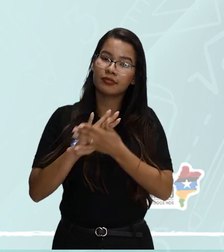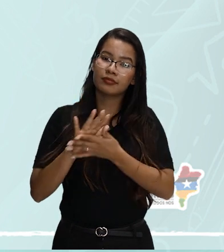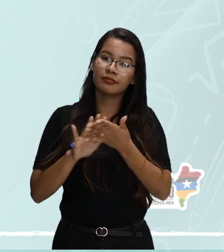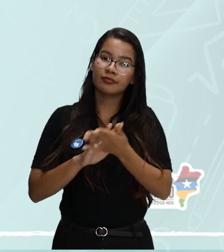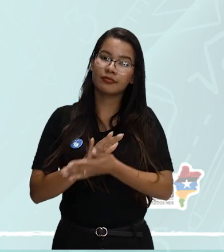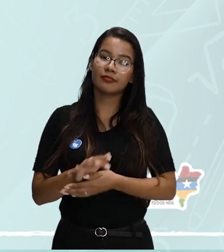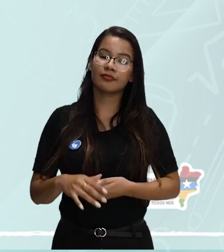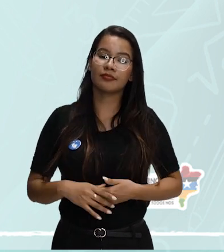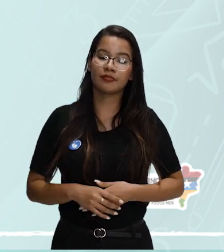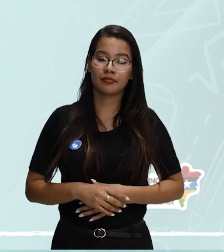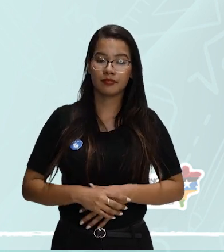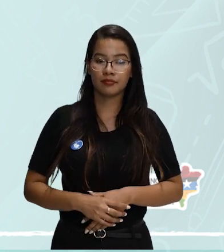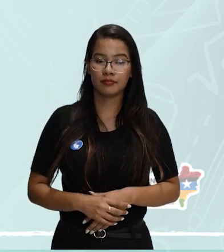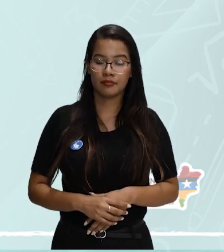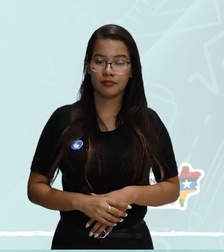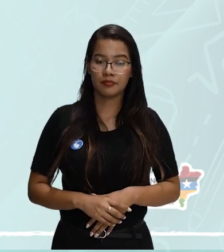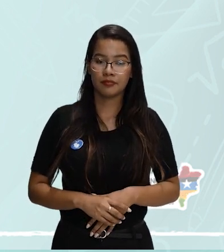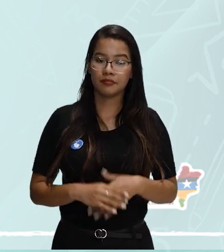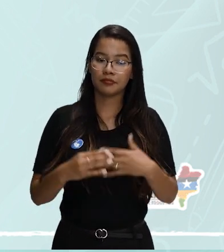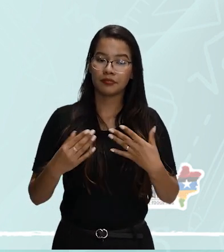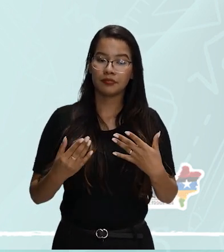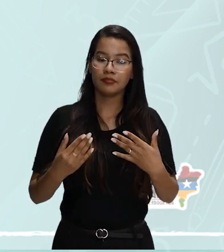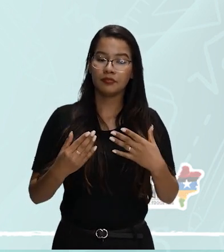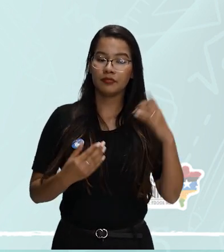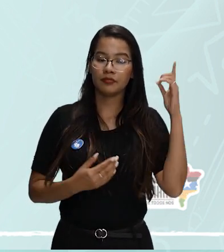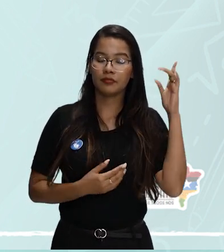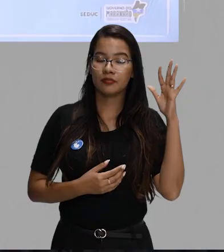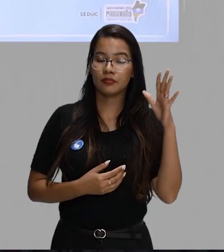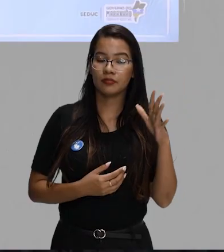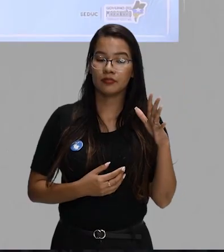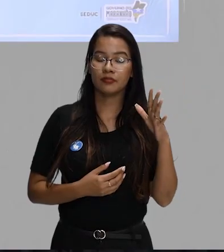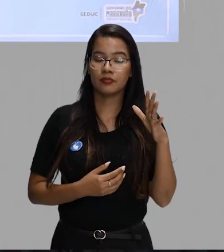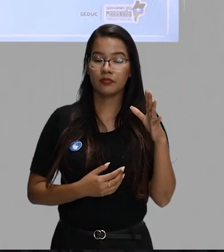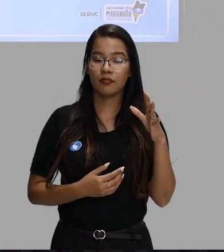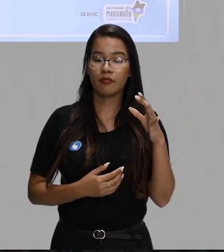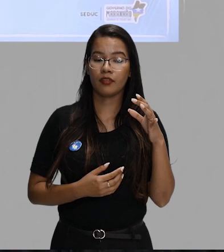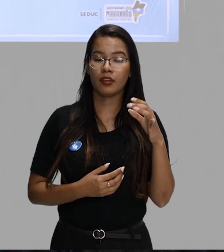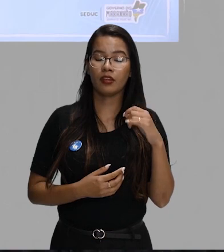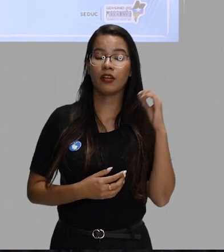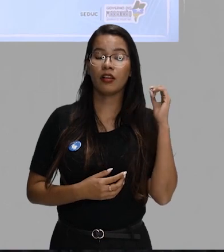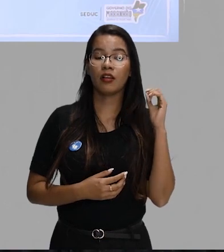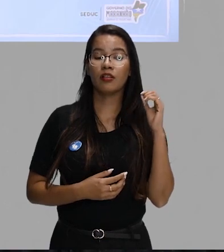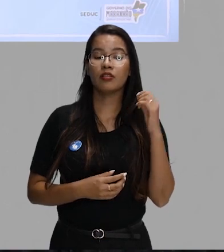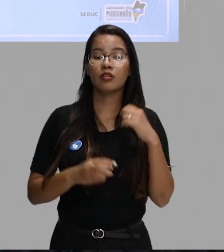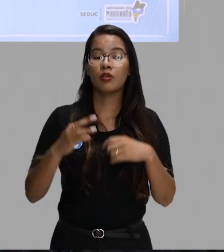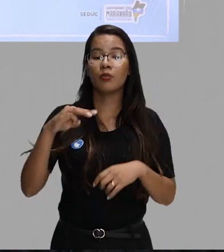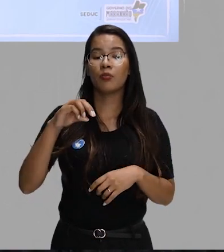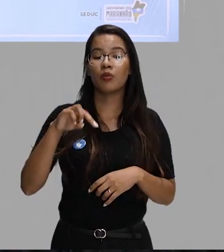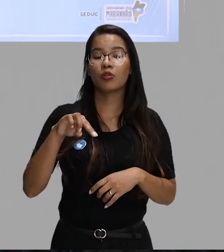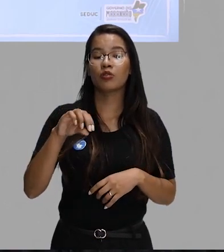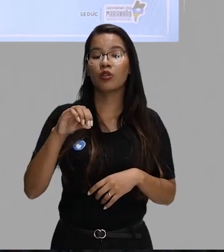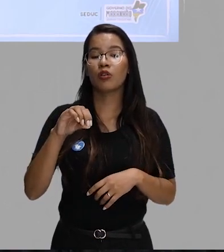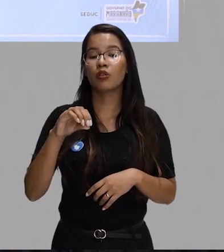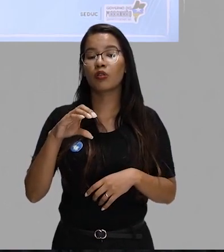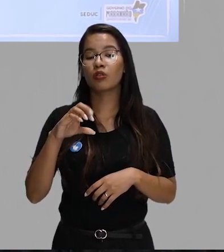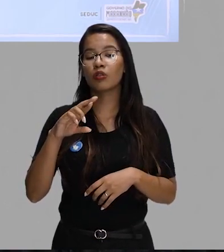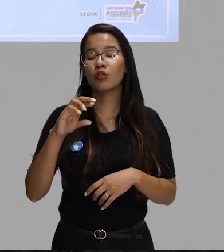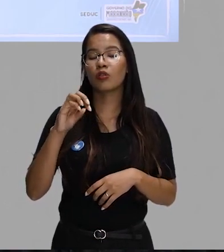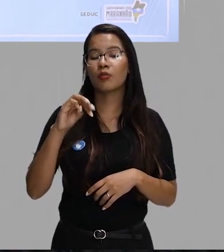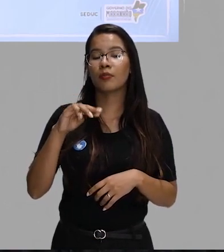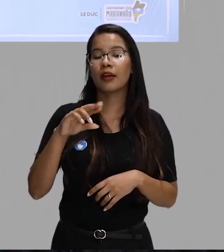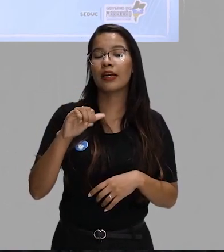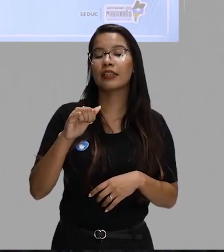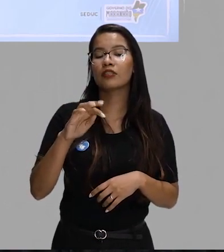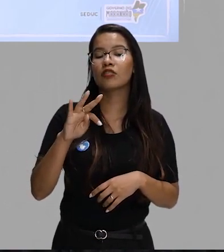absorver. Certo? Quando ele foi iluminado por uma luz monocromática, mono só tem uma cor. Então eu